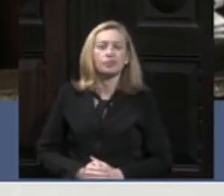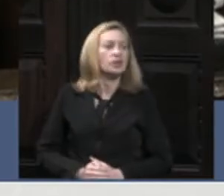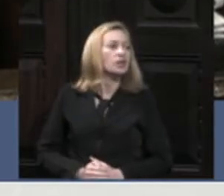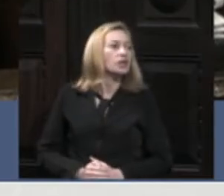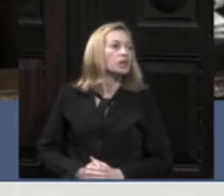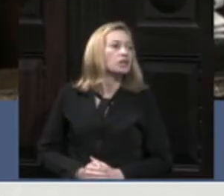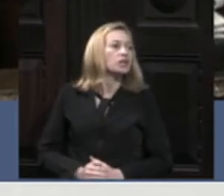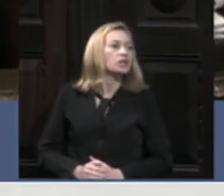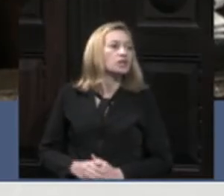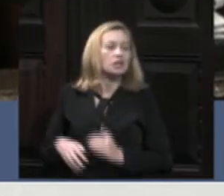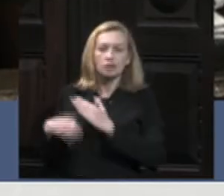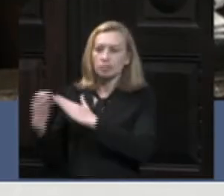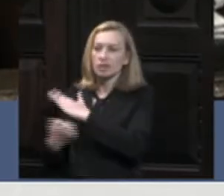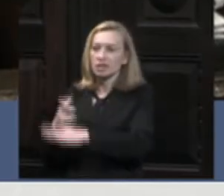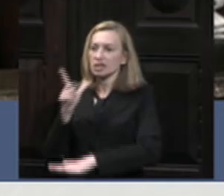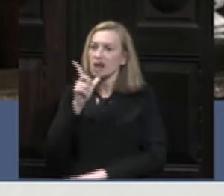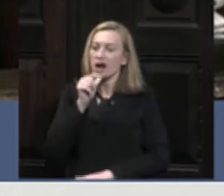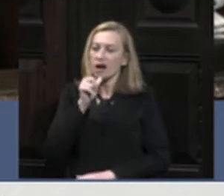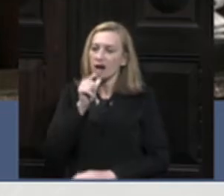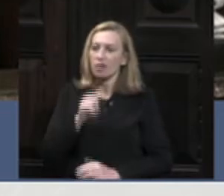SEDAI estatal,